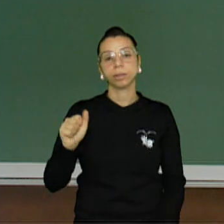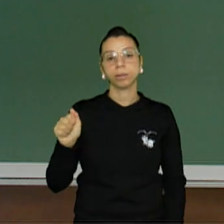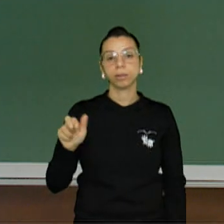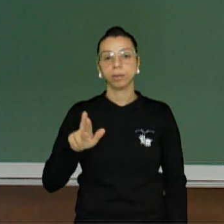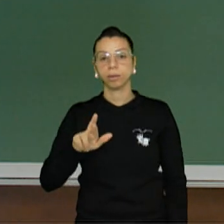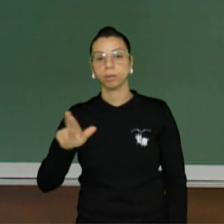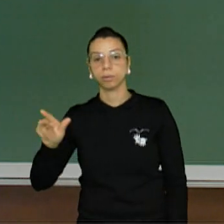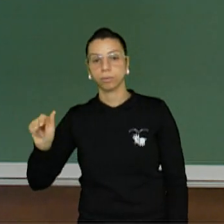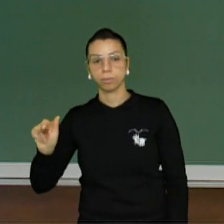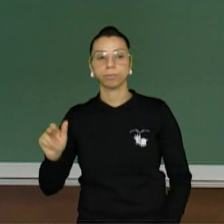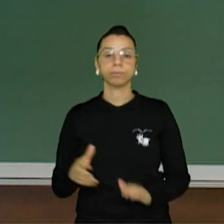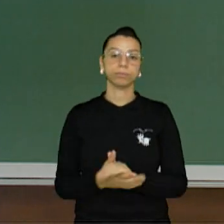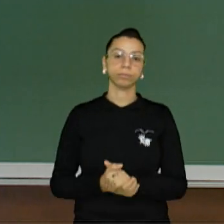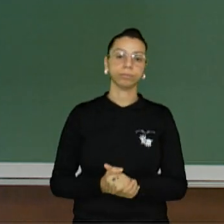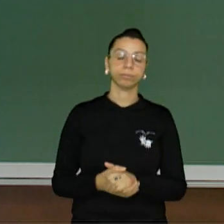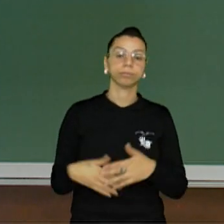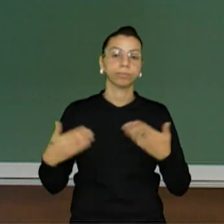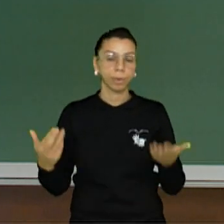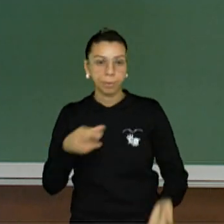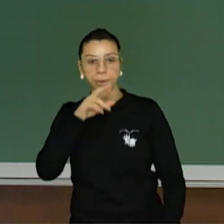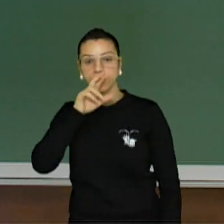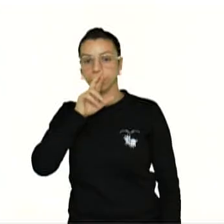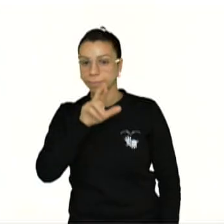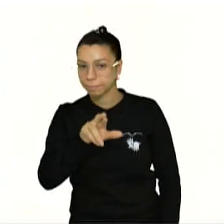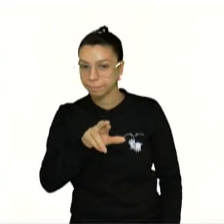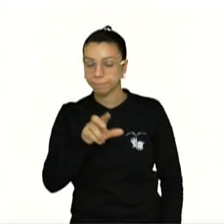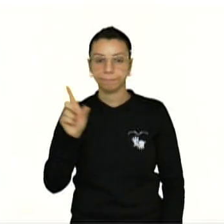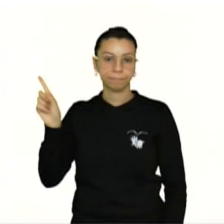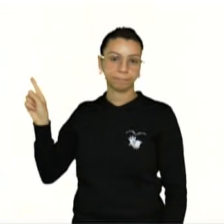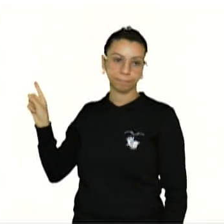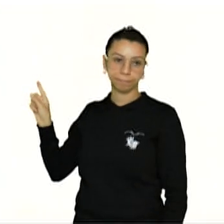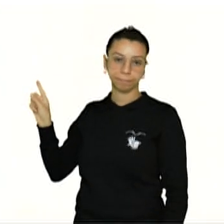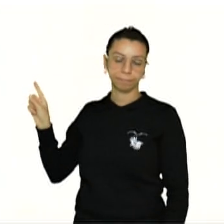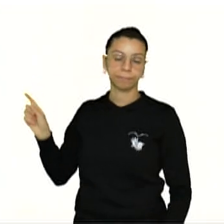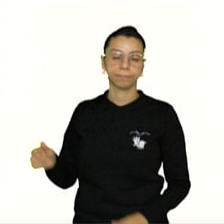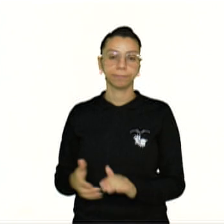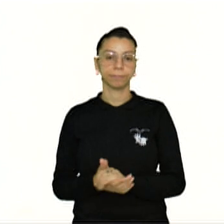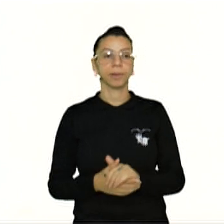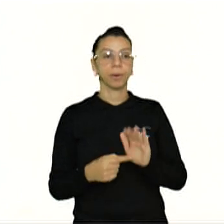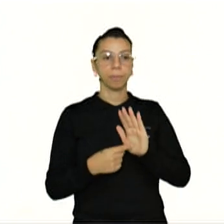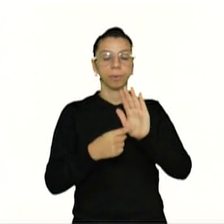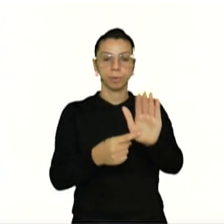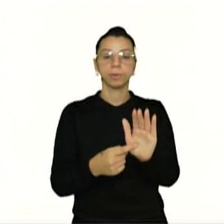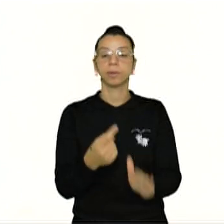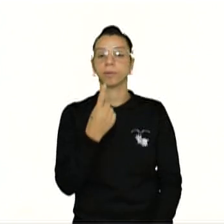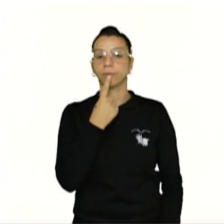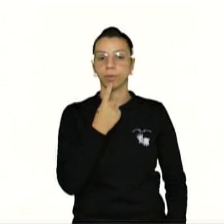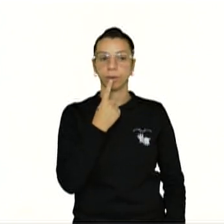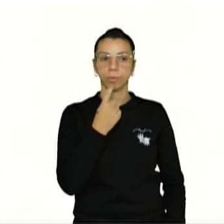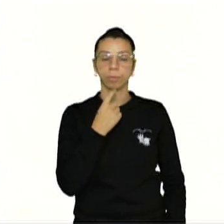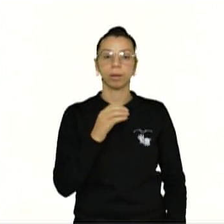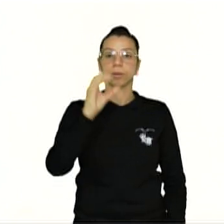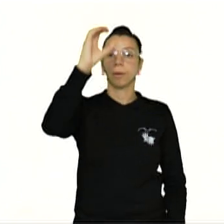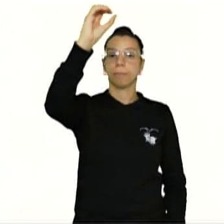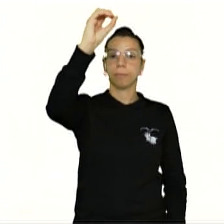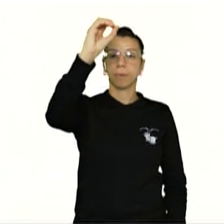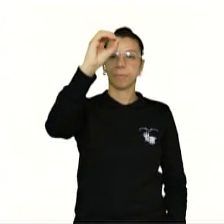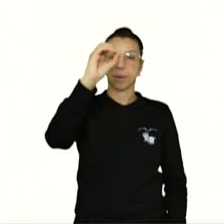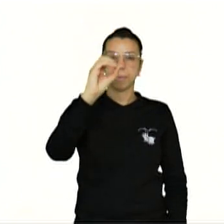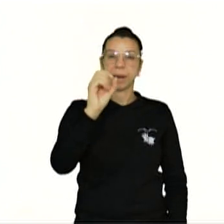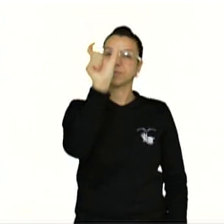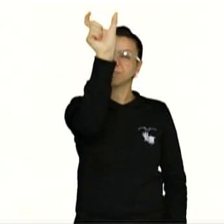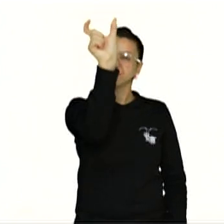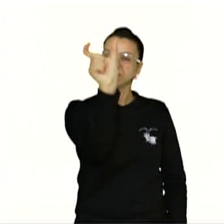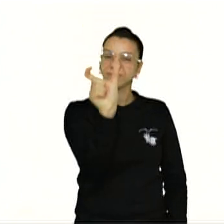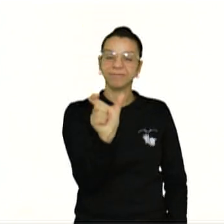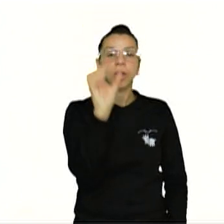vamos ver. Bom, a resolução. Nessa aqui eu até destaquei, né, aquela coluna inteira de zeros,